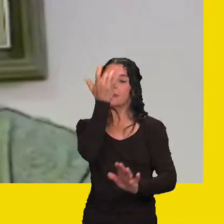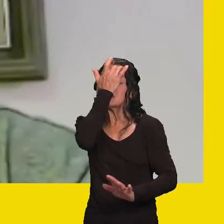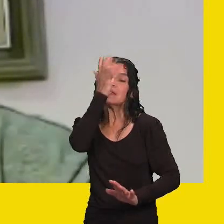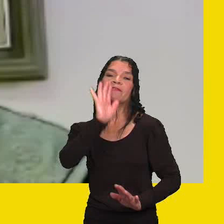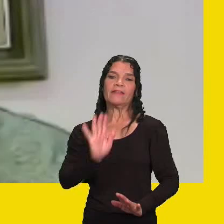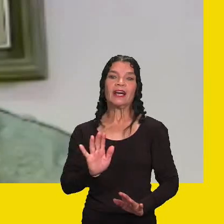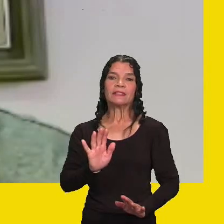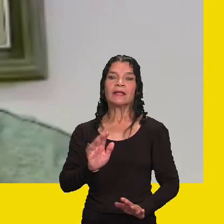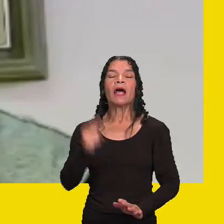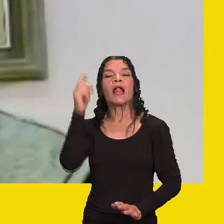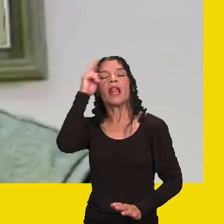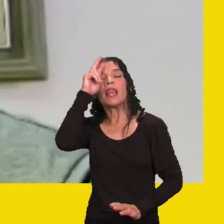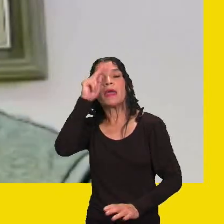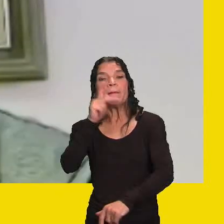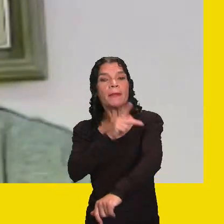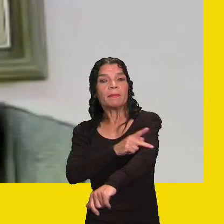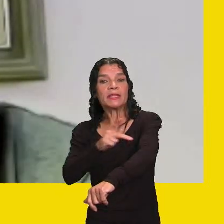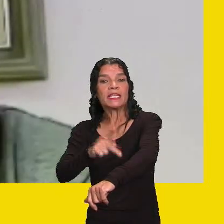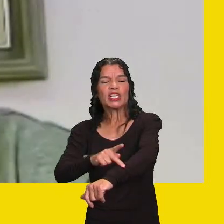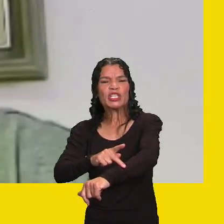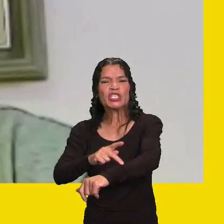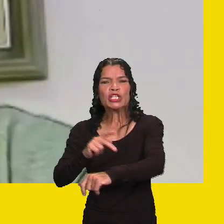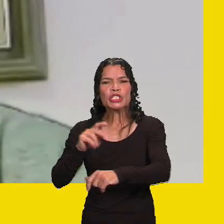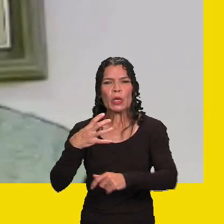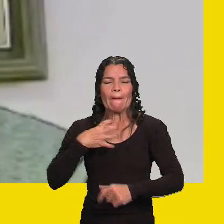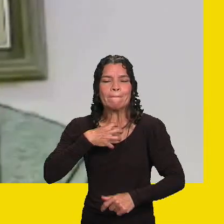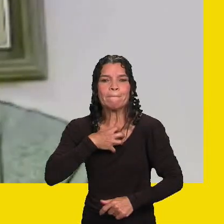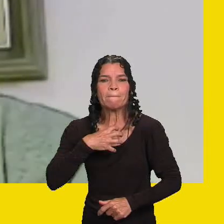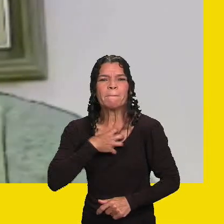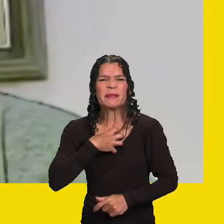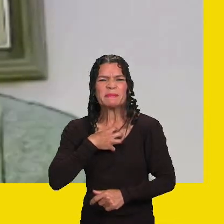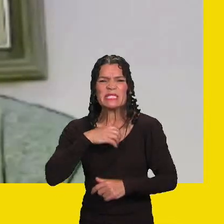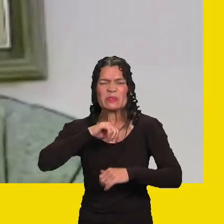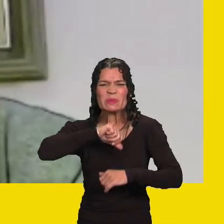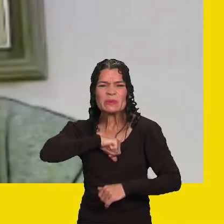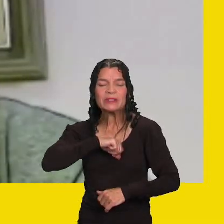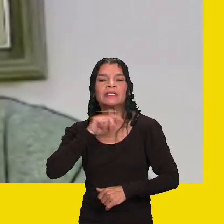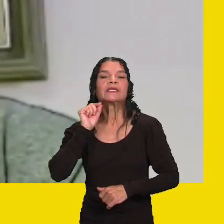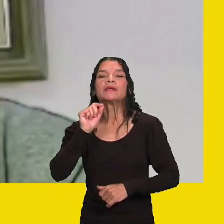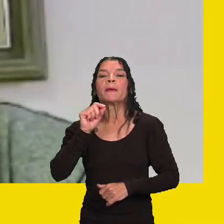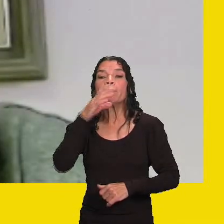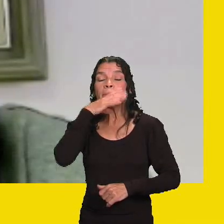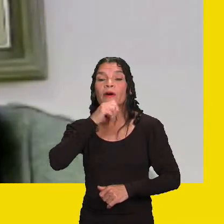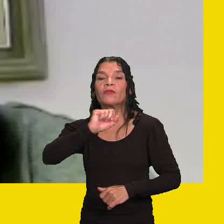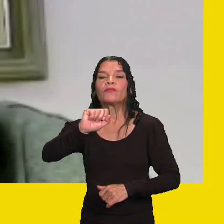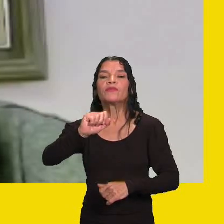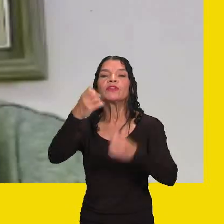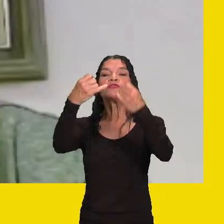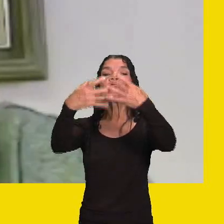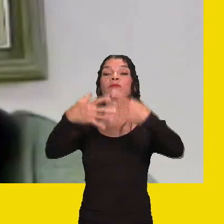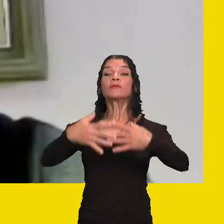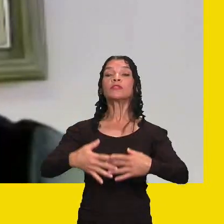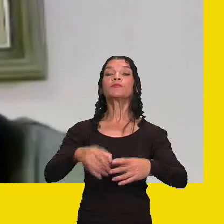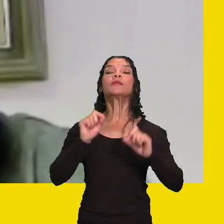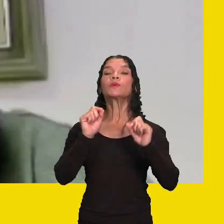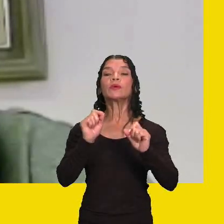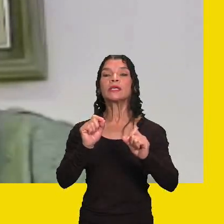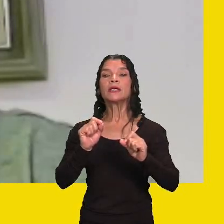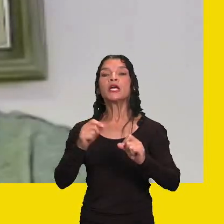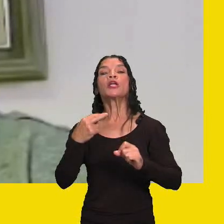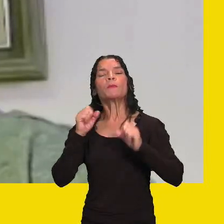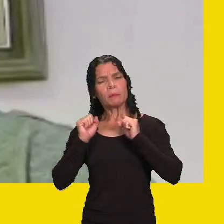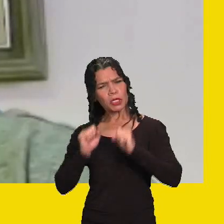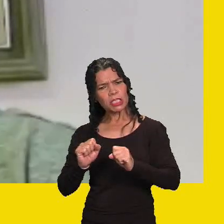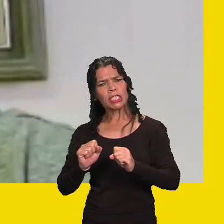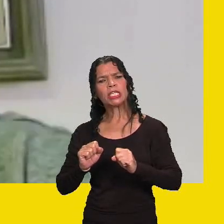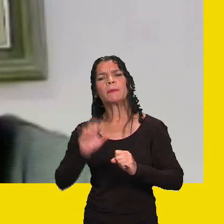que lá em Pedagogia do Oprimido, Paulo Freire fala sobre os famigerados temas geradores, né? Na qual a gente poderia